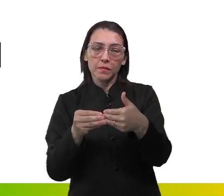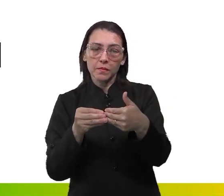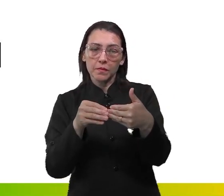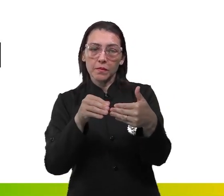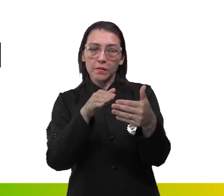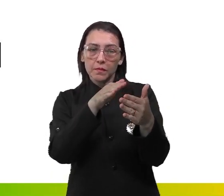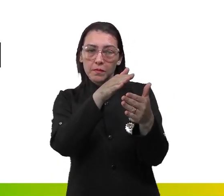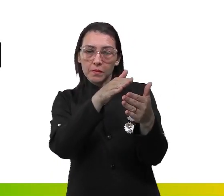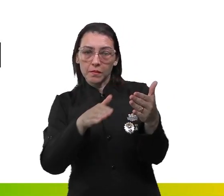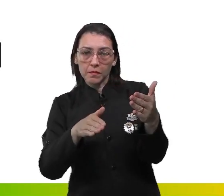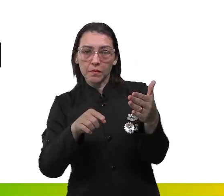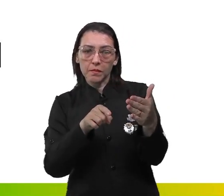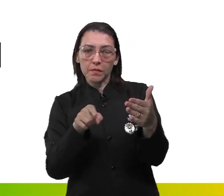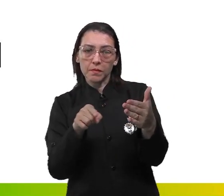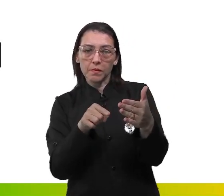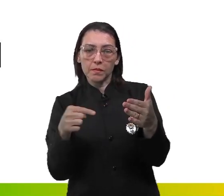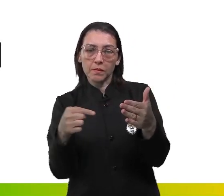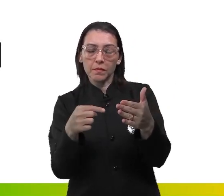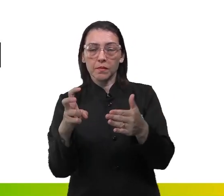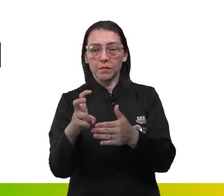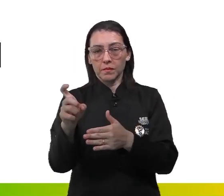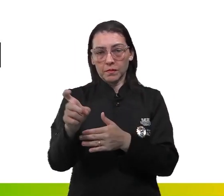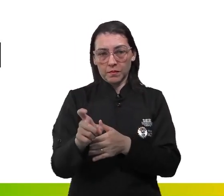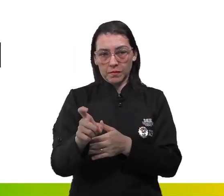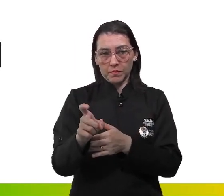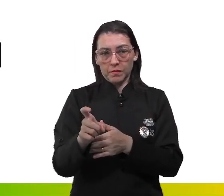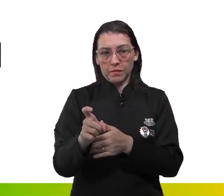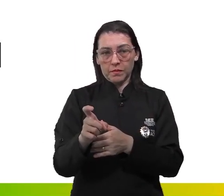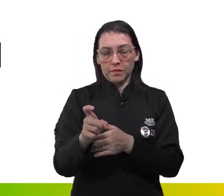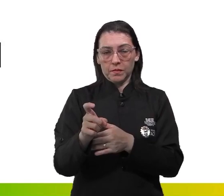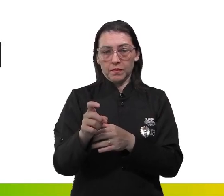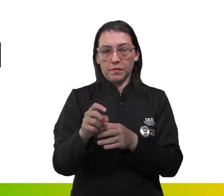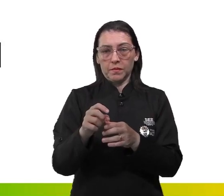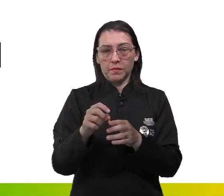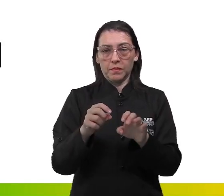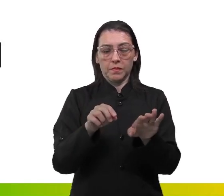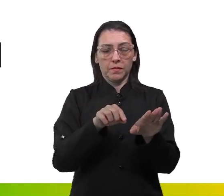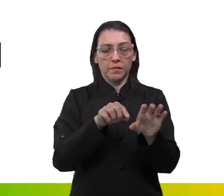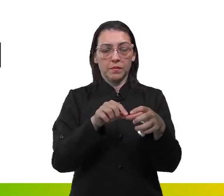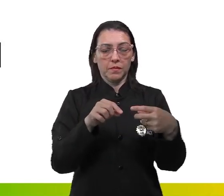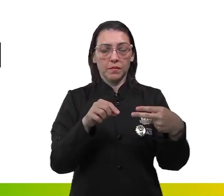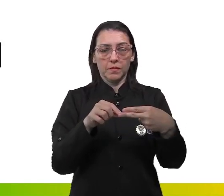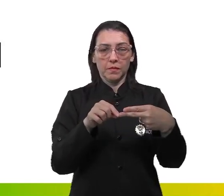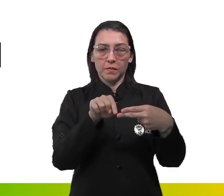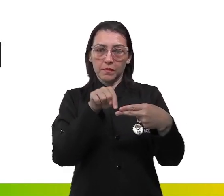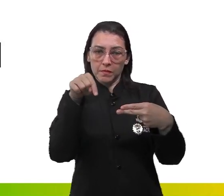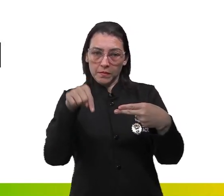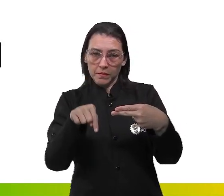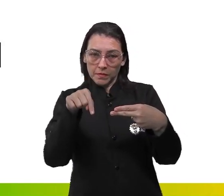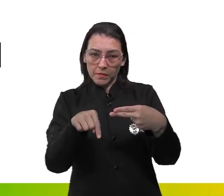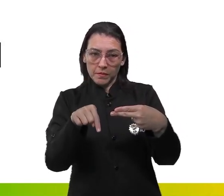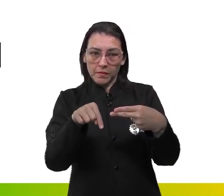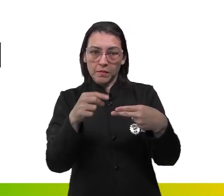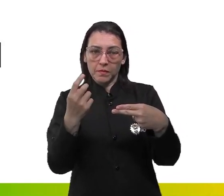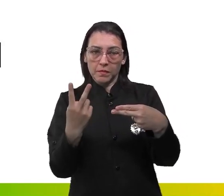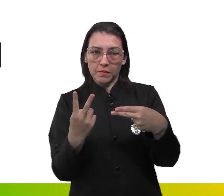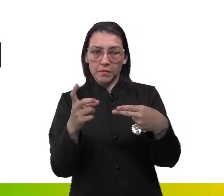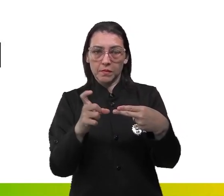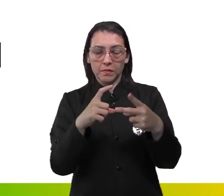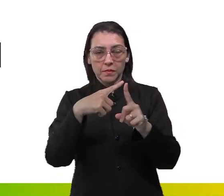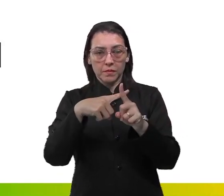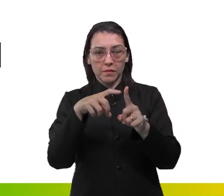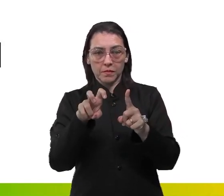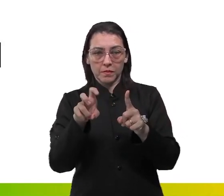eliminar esse menos 5x desse segundo membro. Então, quando eu fizer isso, eu vou colocar 2x